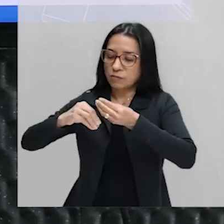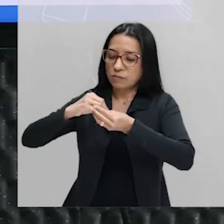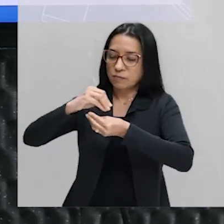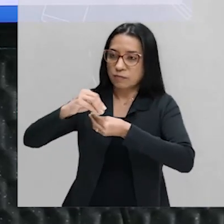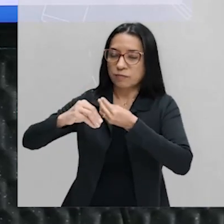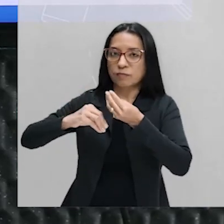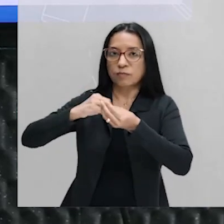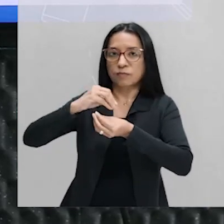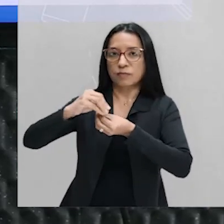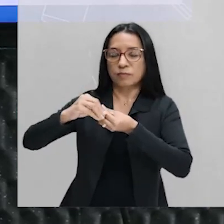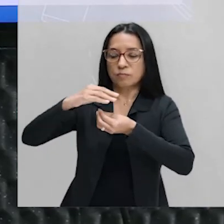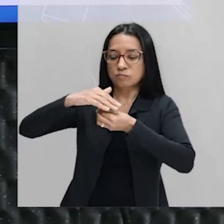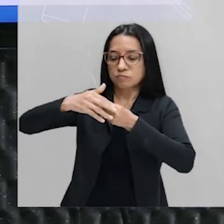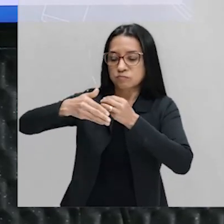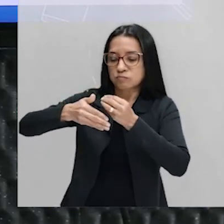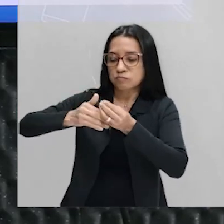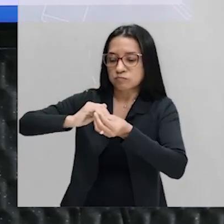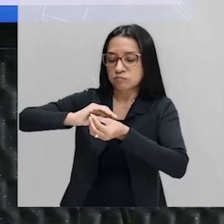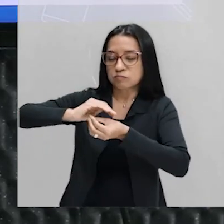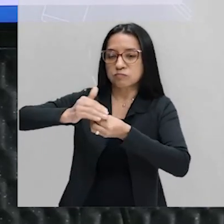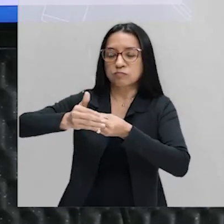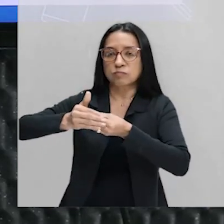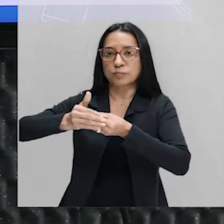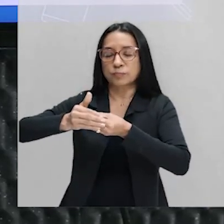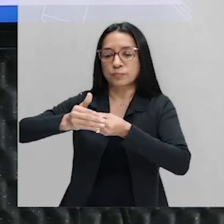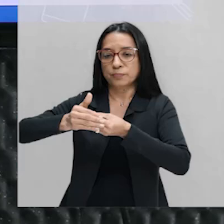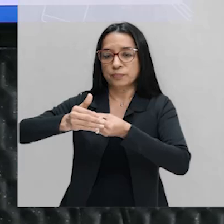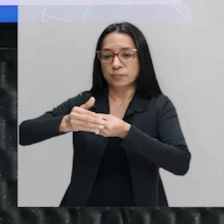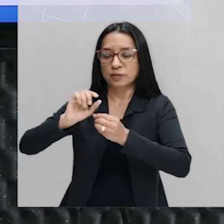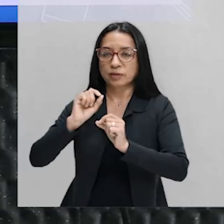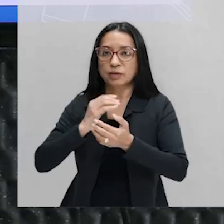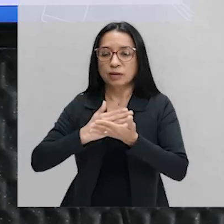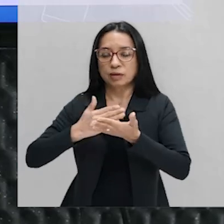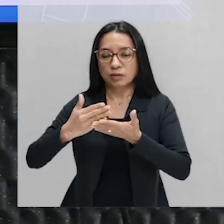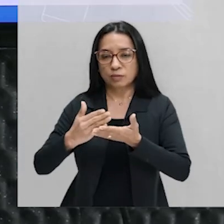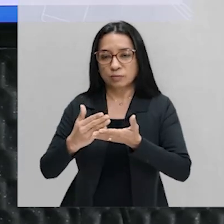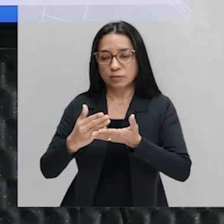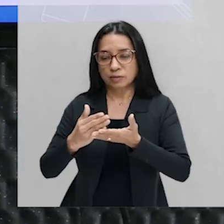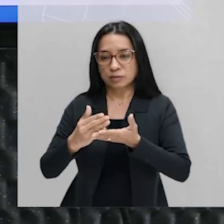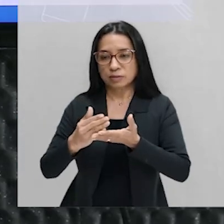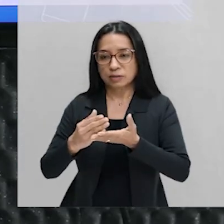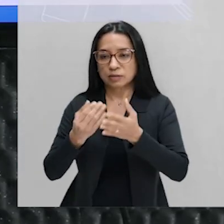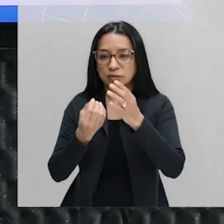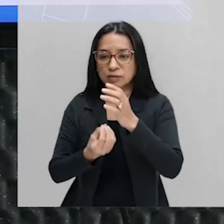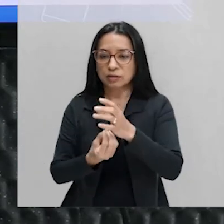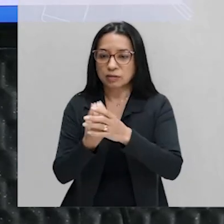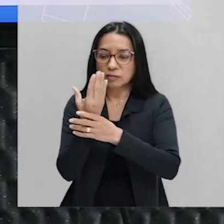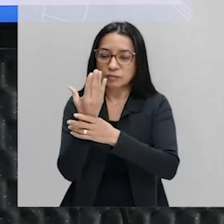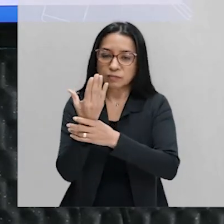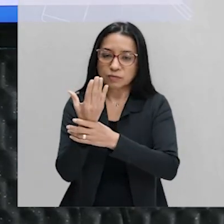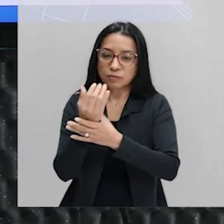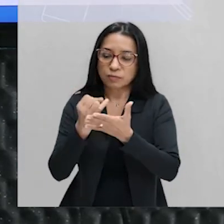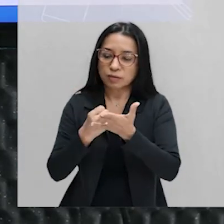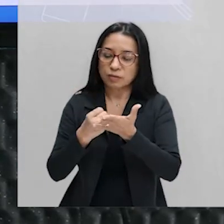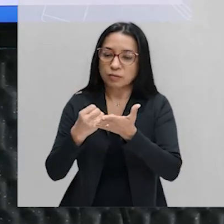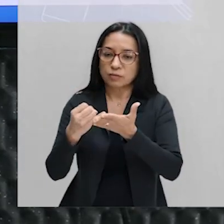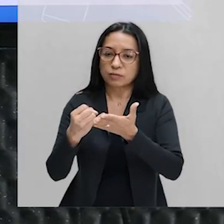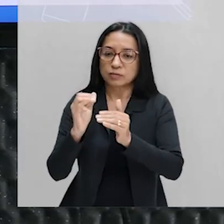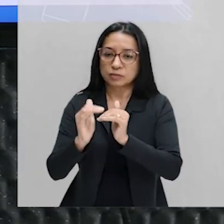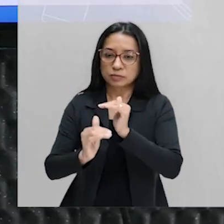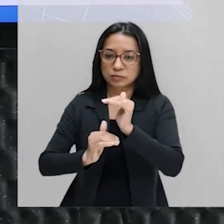gema, tá? E aí, pessoal, vai começar a formar o início do processo